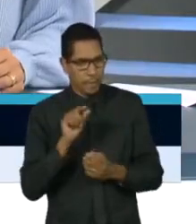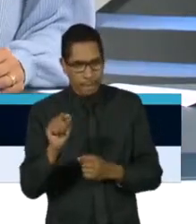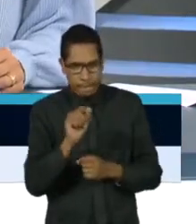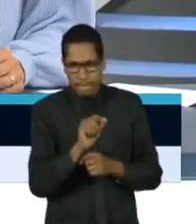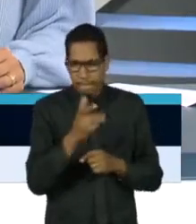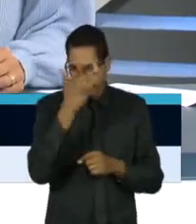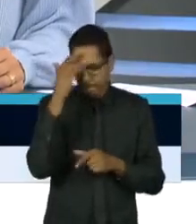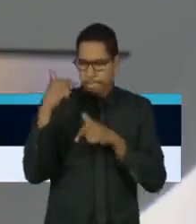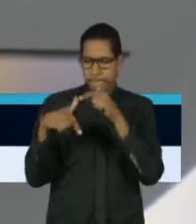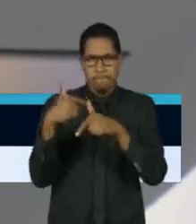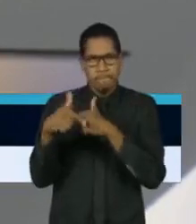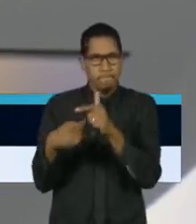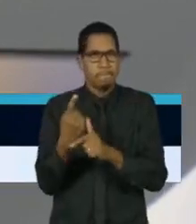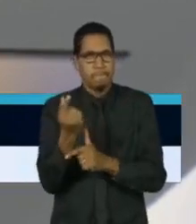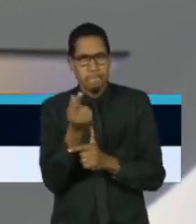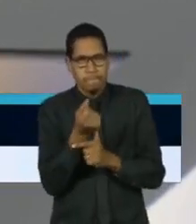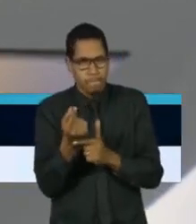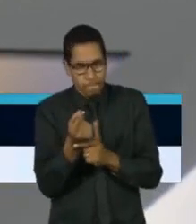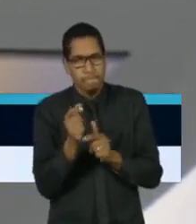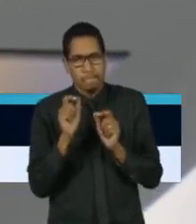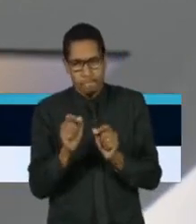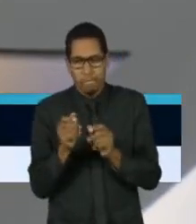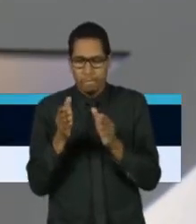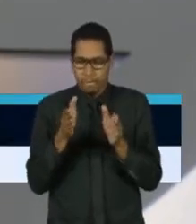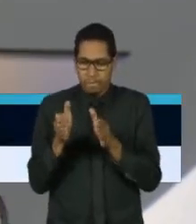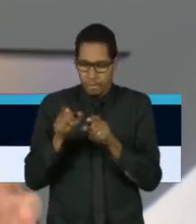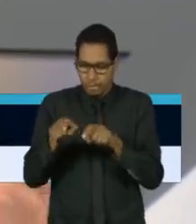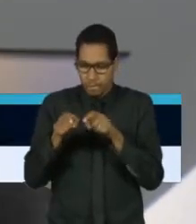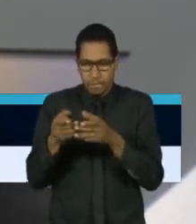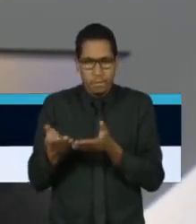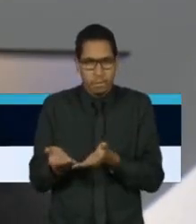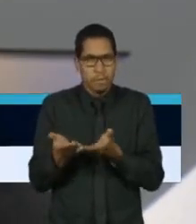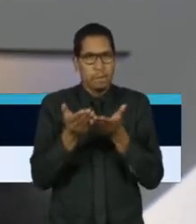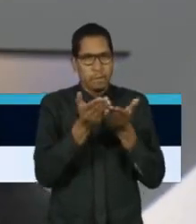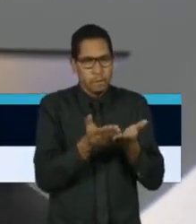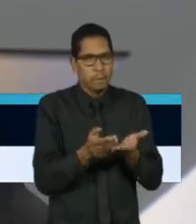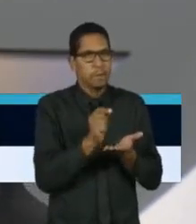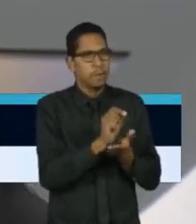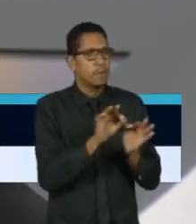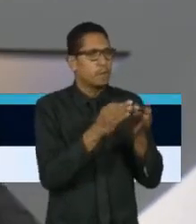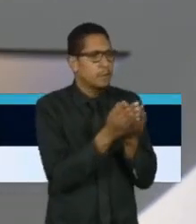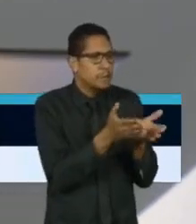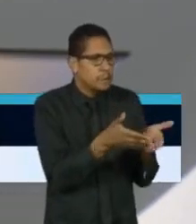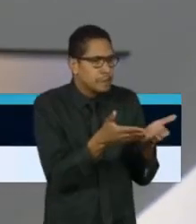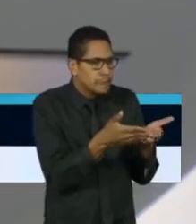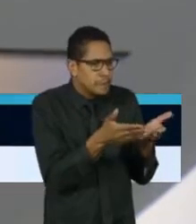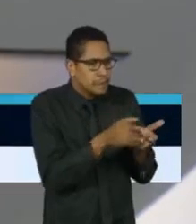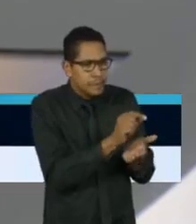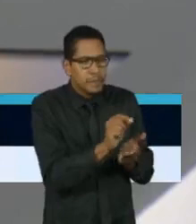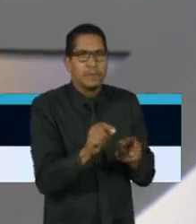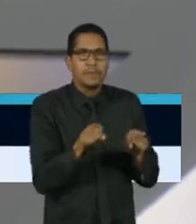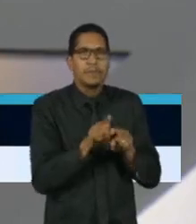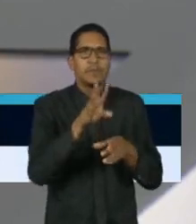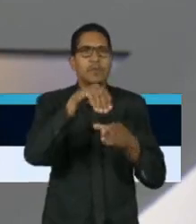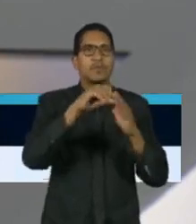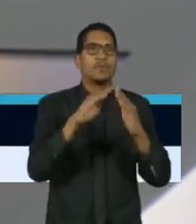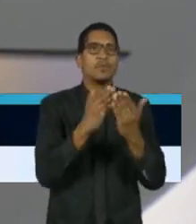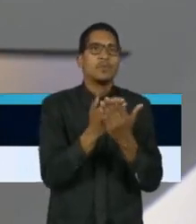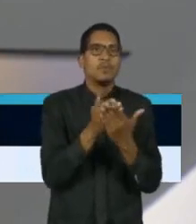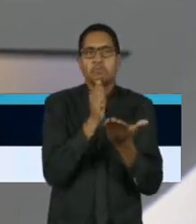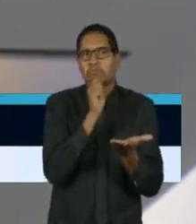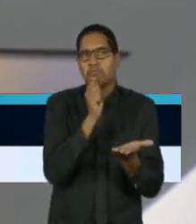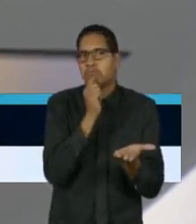agricultores em todo o Brasil, e comprava aquela produção e destinava para famílias muito pobres e para escolas que não tinham